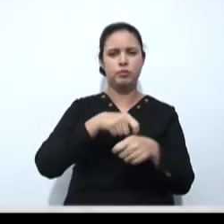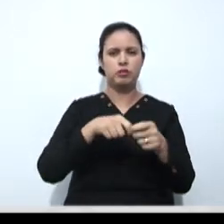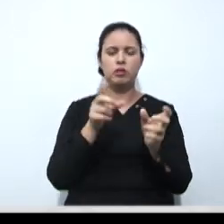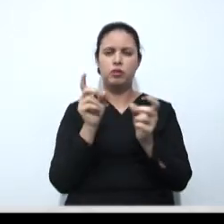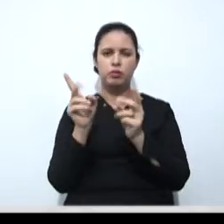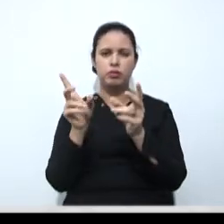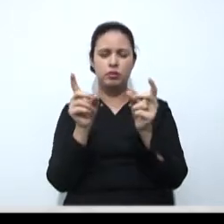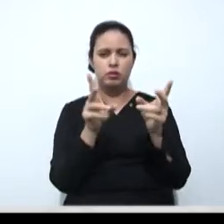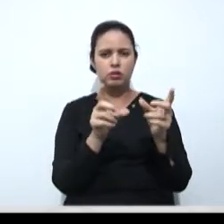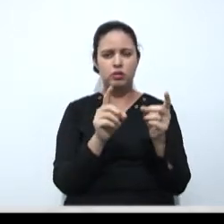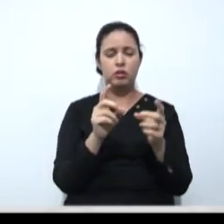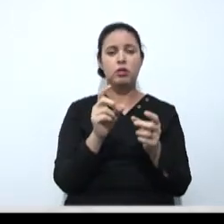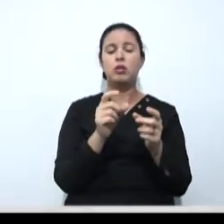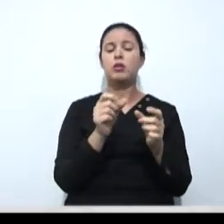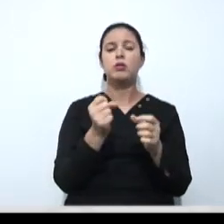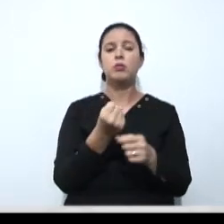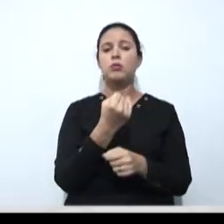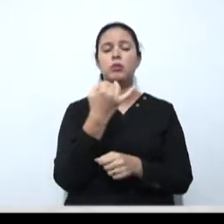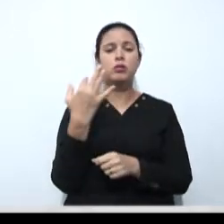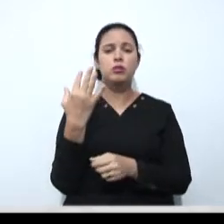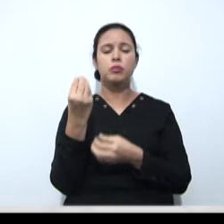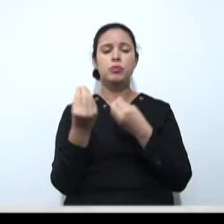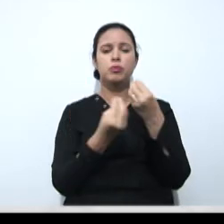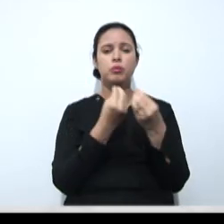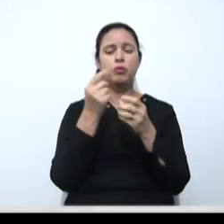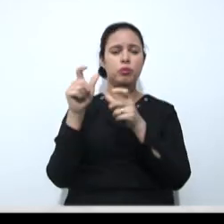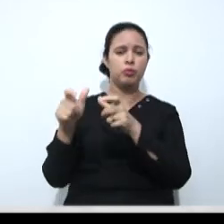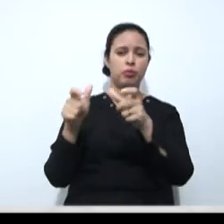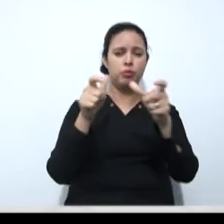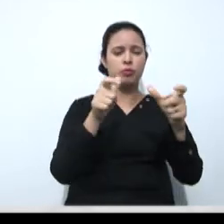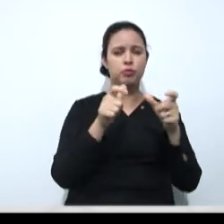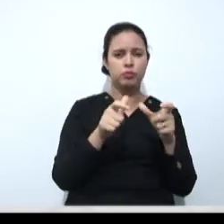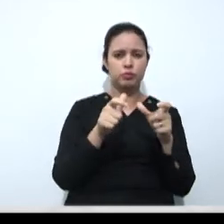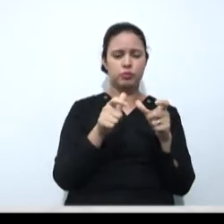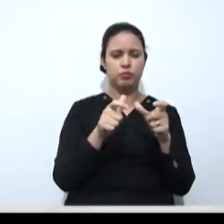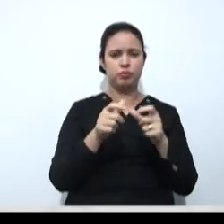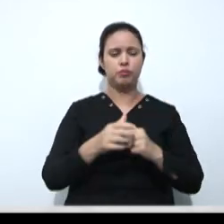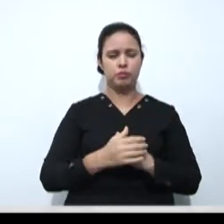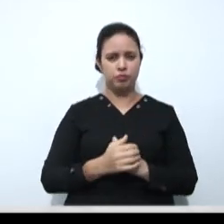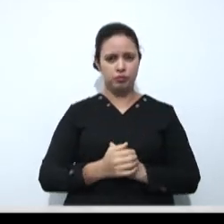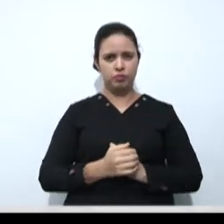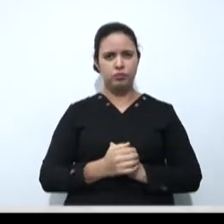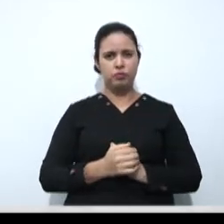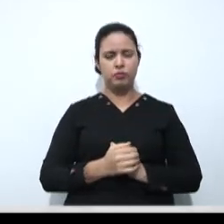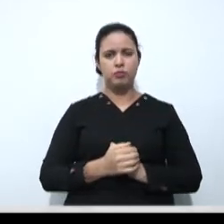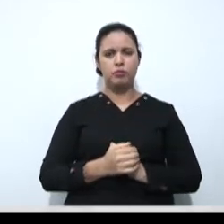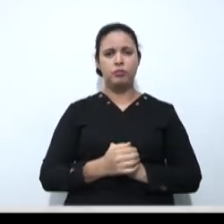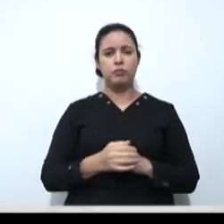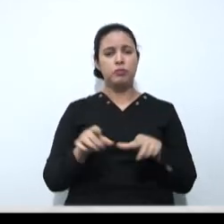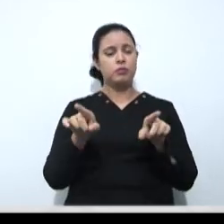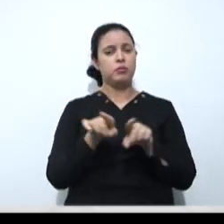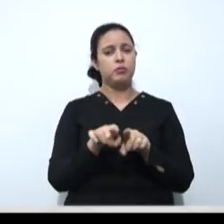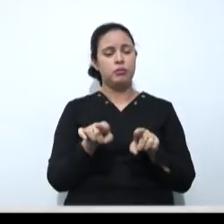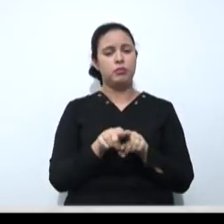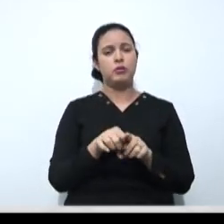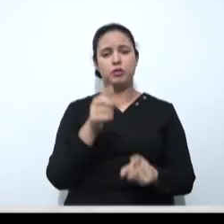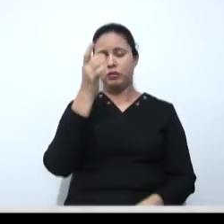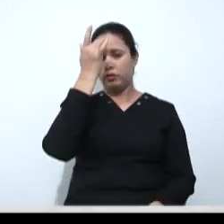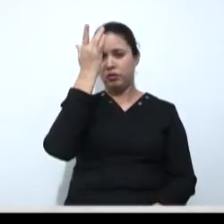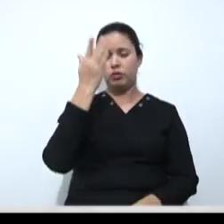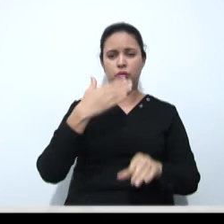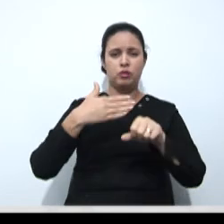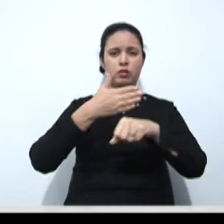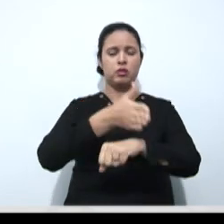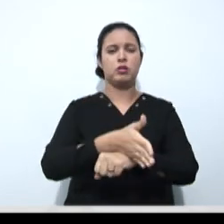o que eu vendo, quando eu vendo, como eu vendo, aonde será que tudo isso vai dar? O plano de negócio facilita o